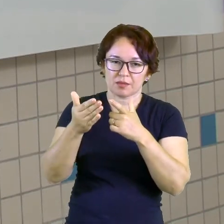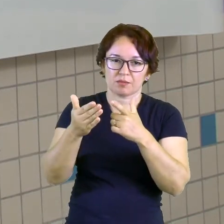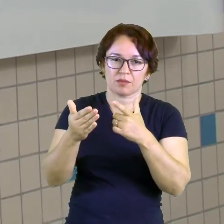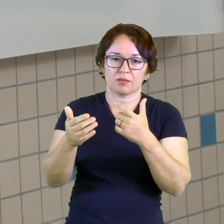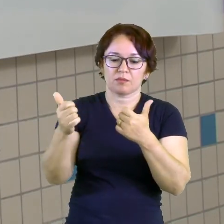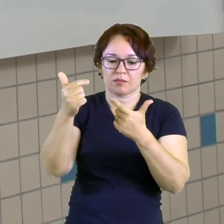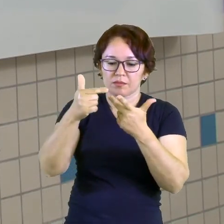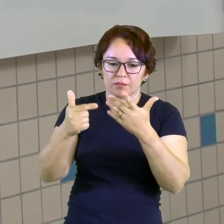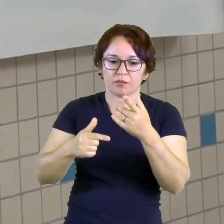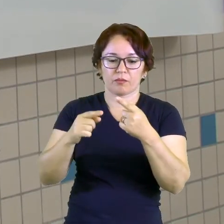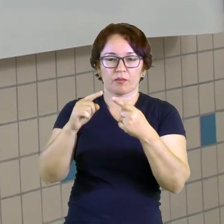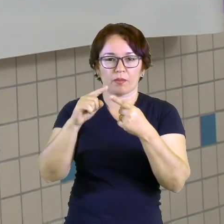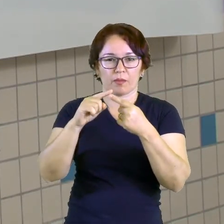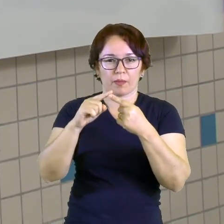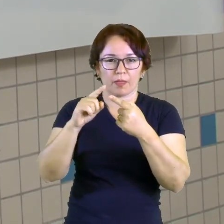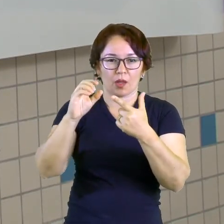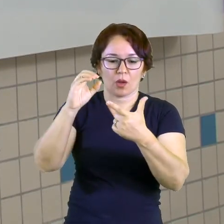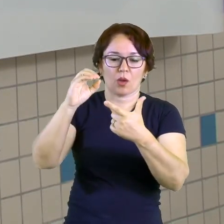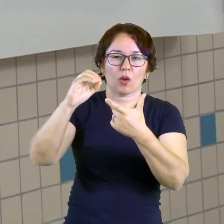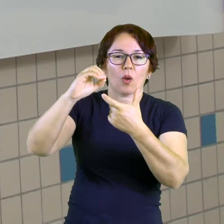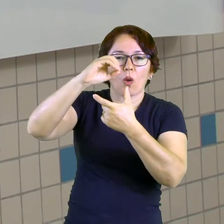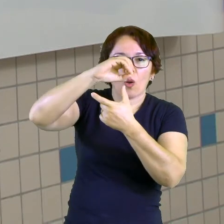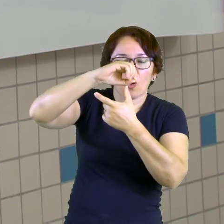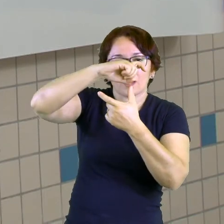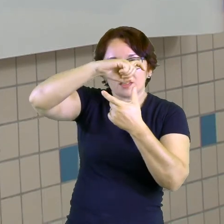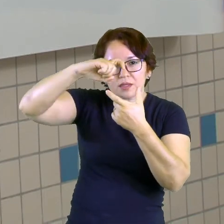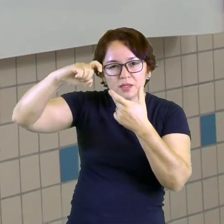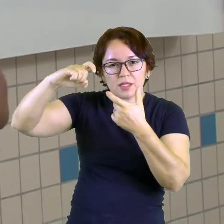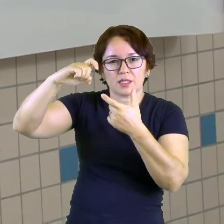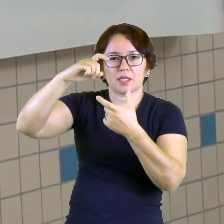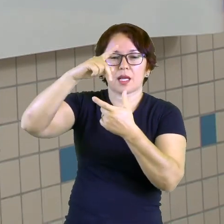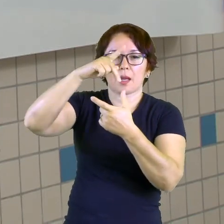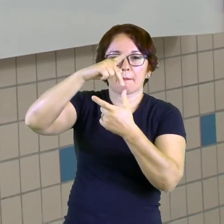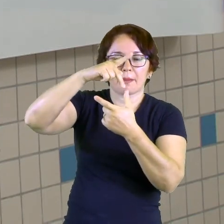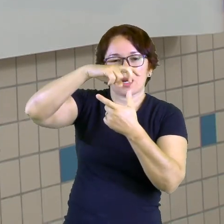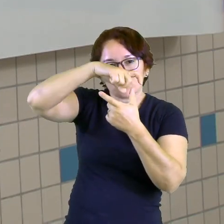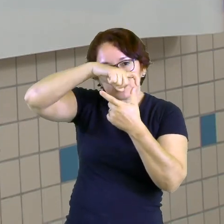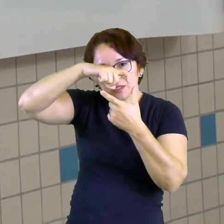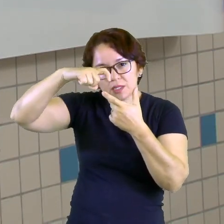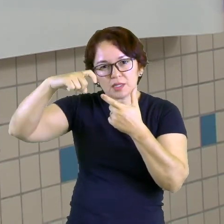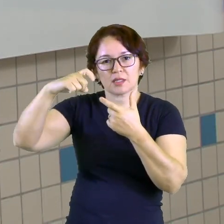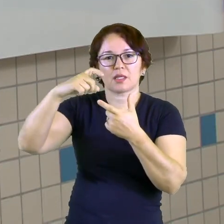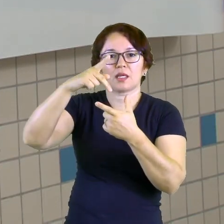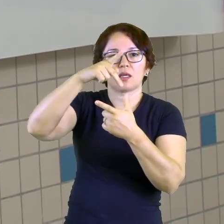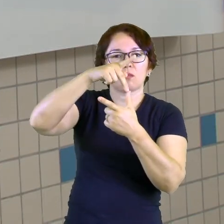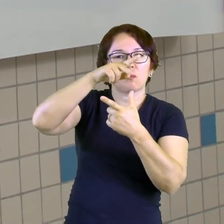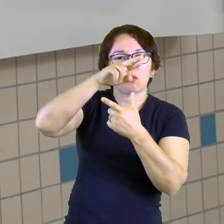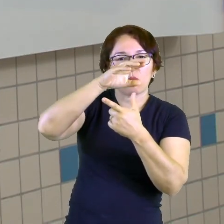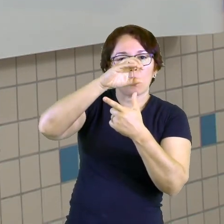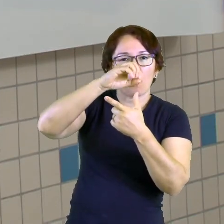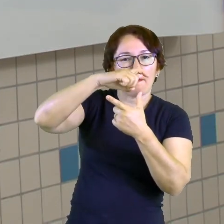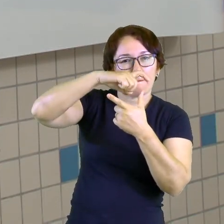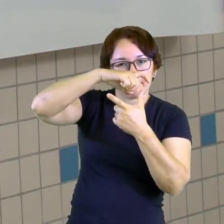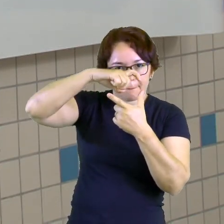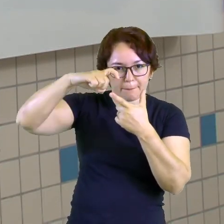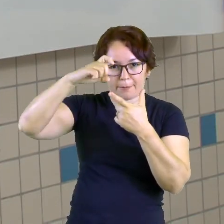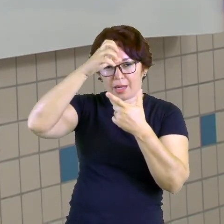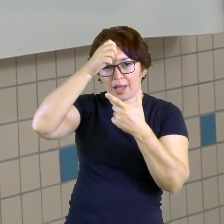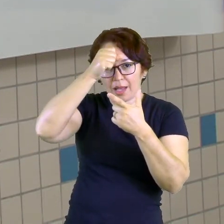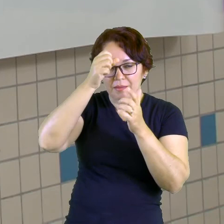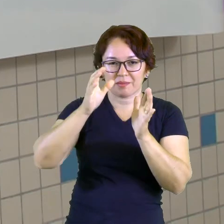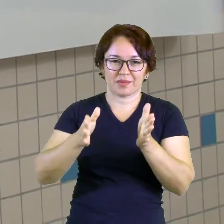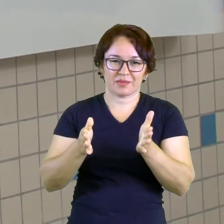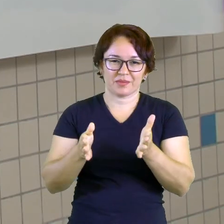são oxítona, paroxítona e proparoxítona. Então, olha só, vimos também